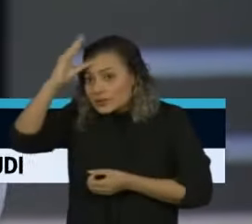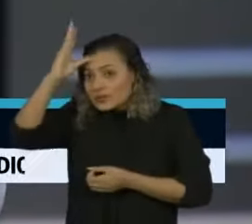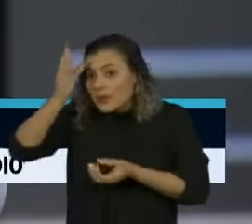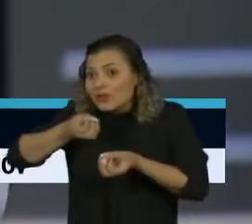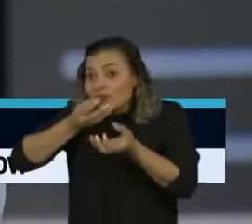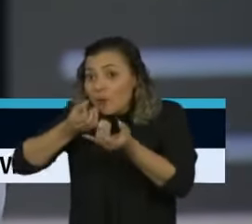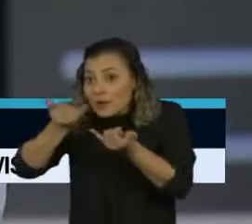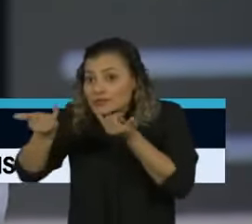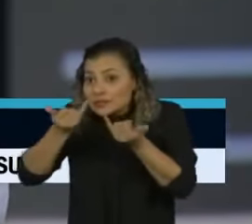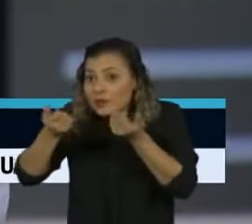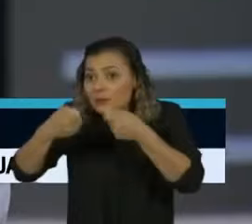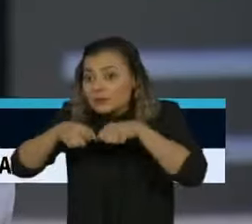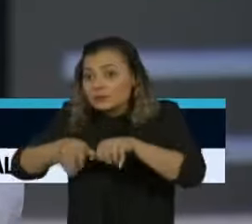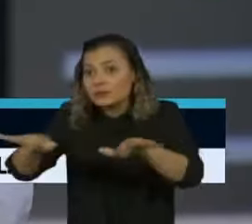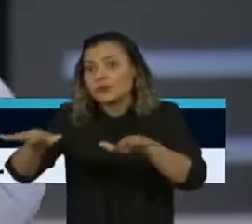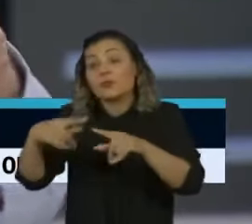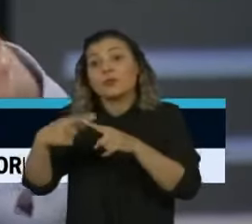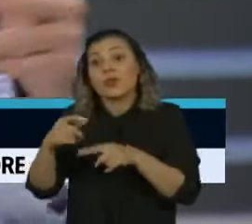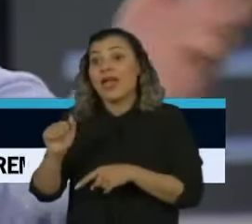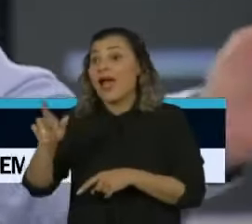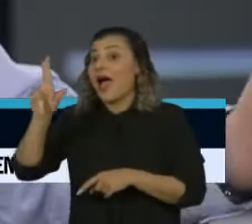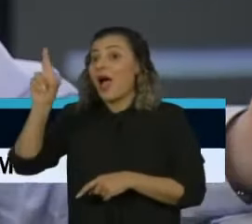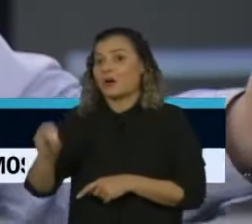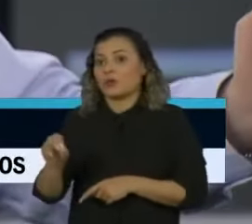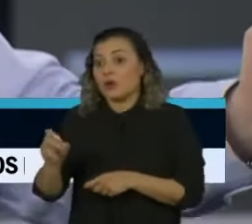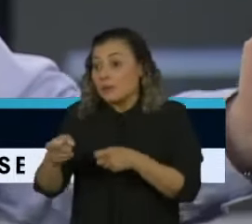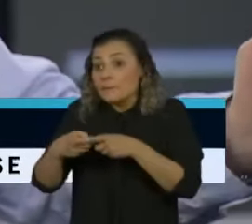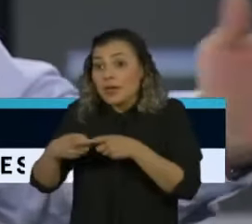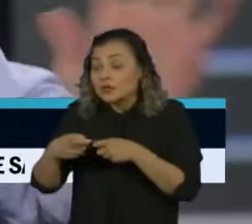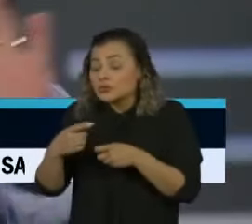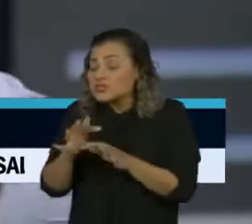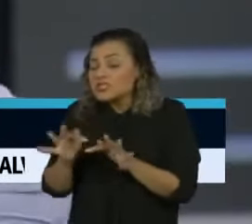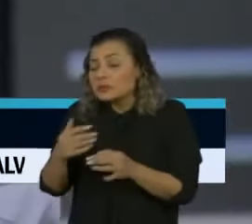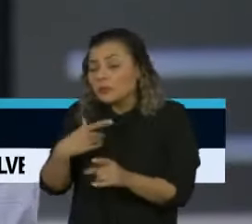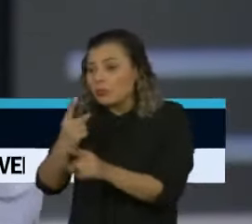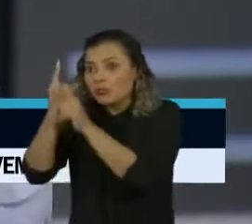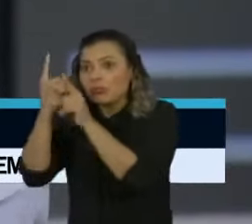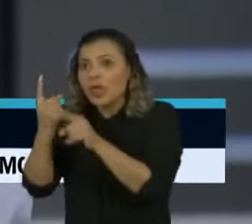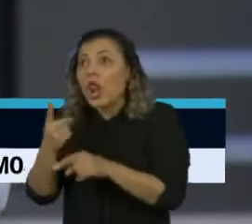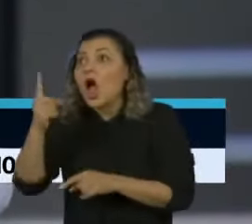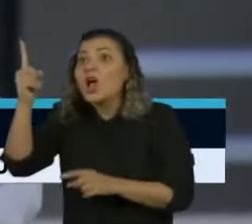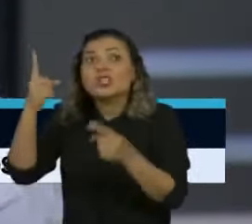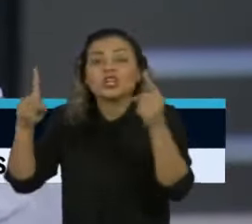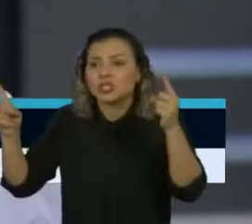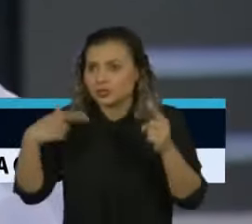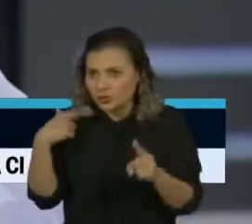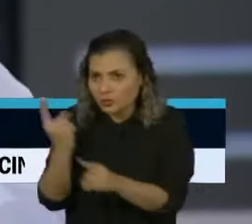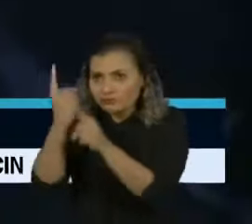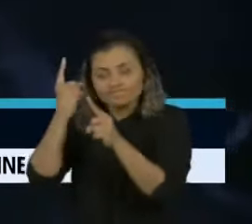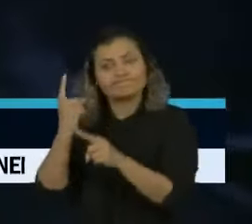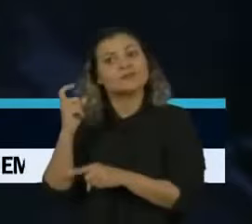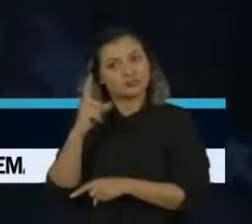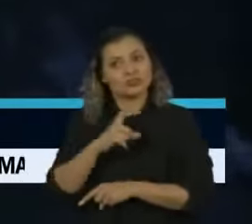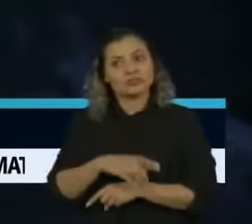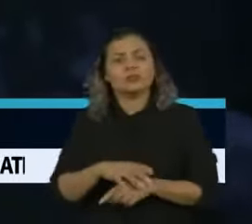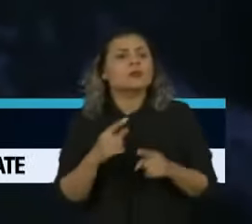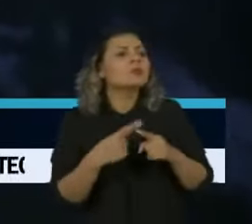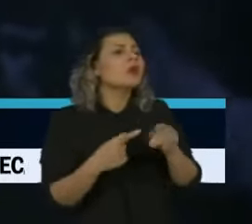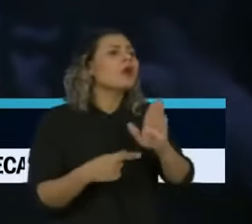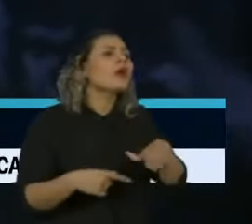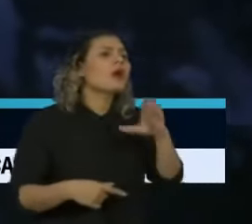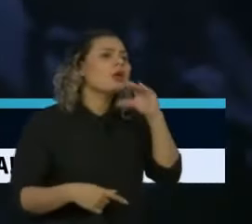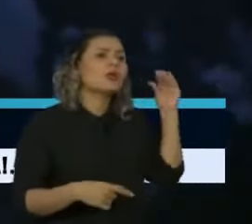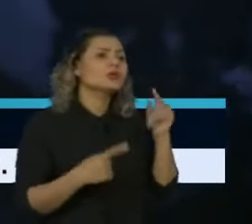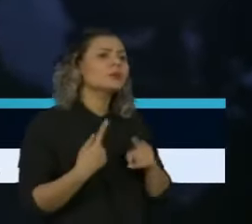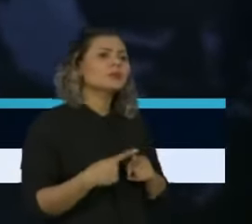porque este quadro é um quadro muito raro para um pediatra aí dos fundões conhecer e acompanhar. Por que só crianças e